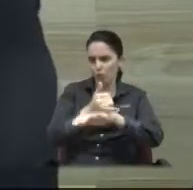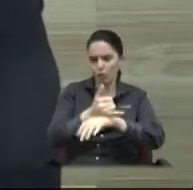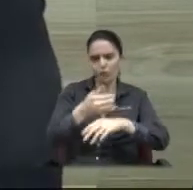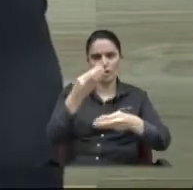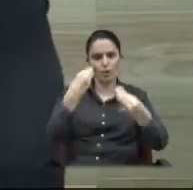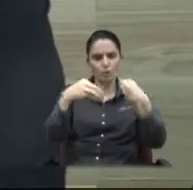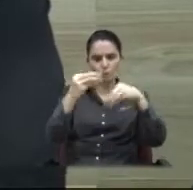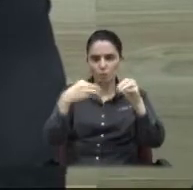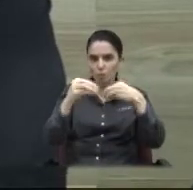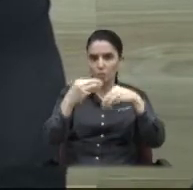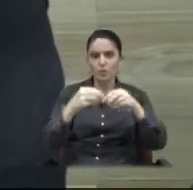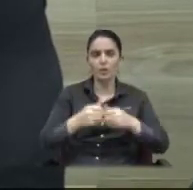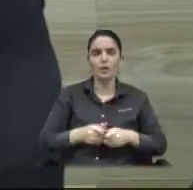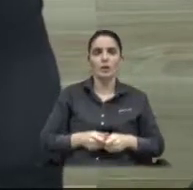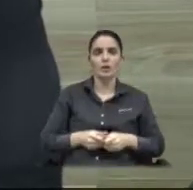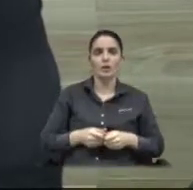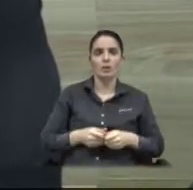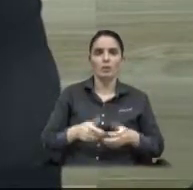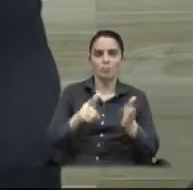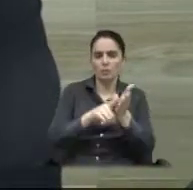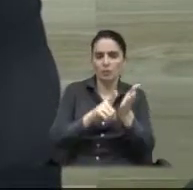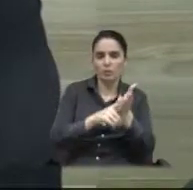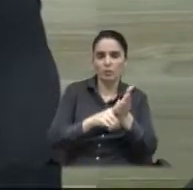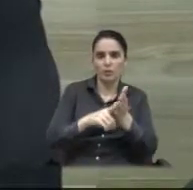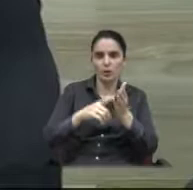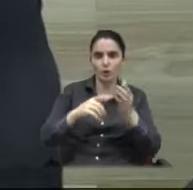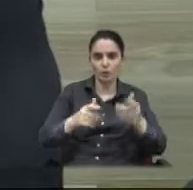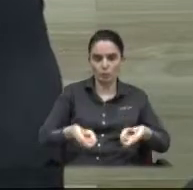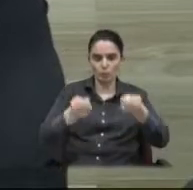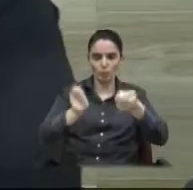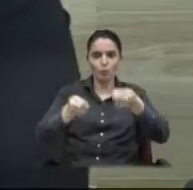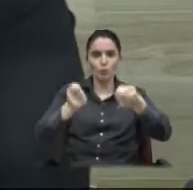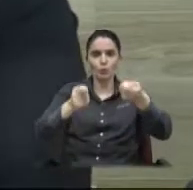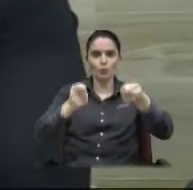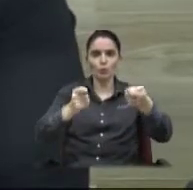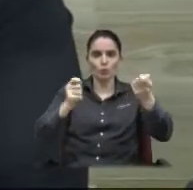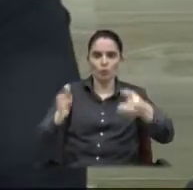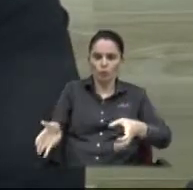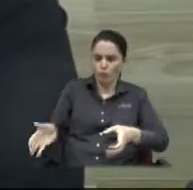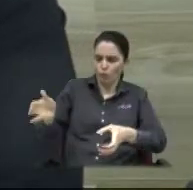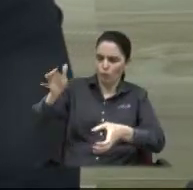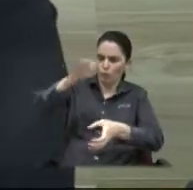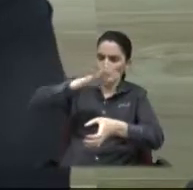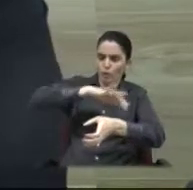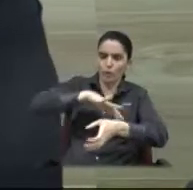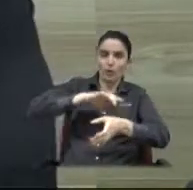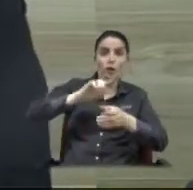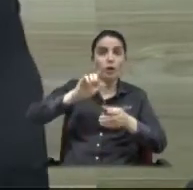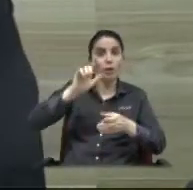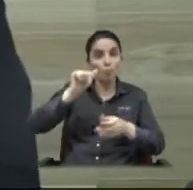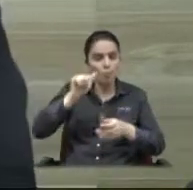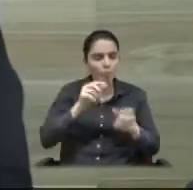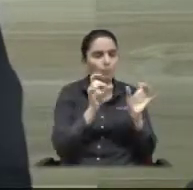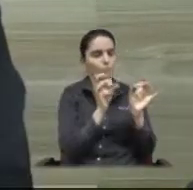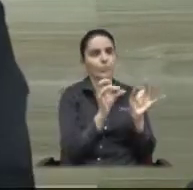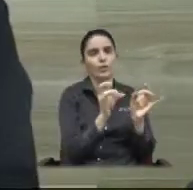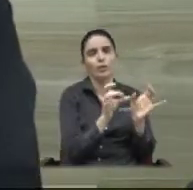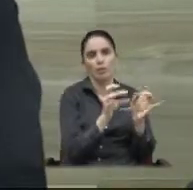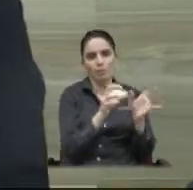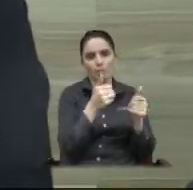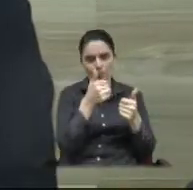garrafa. Ele enchia a carroça do pai dele e depois ia vender em depósitos.